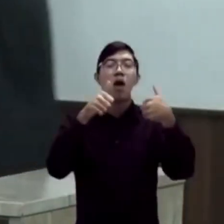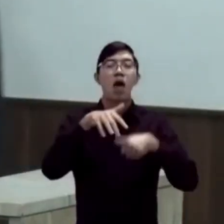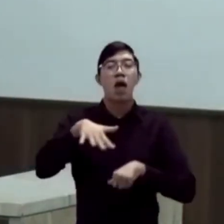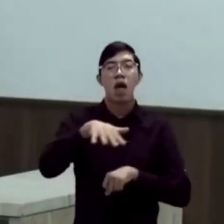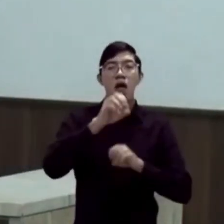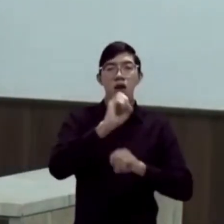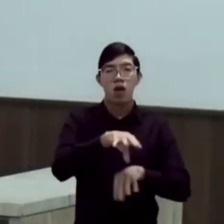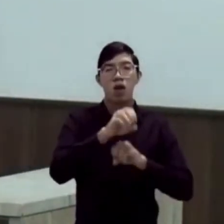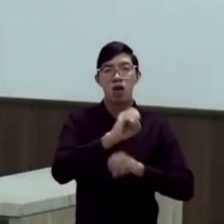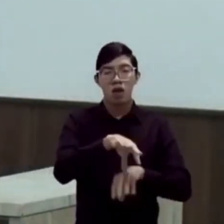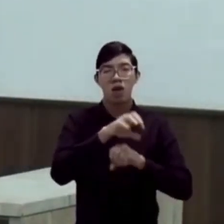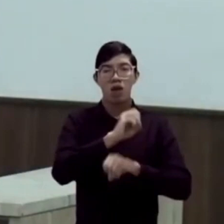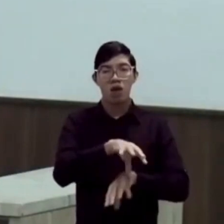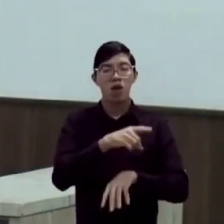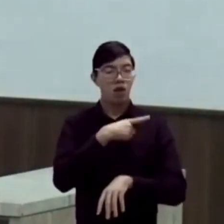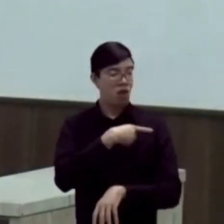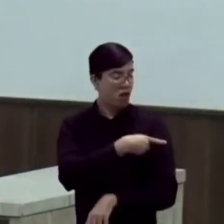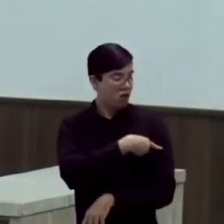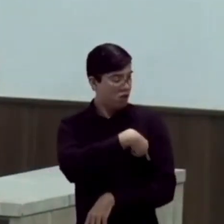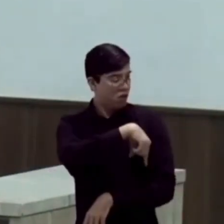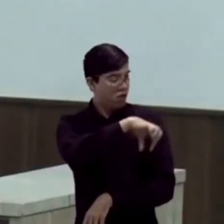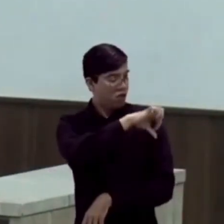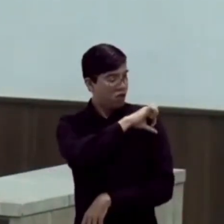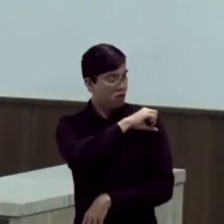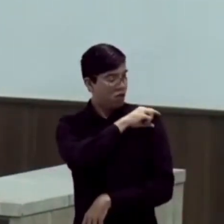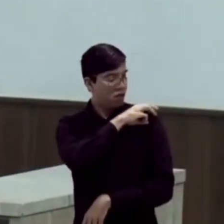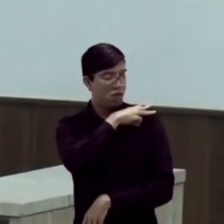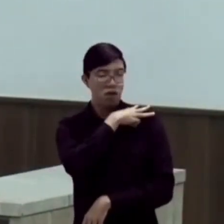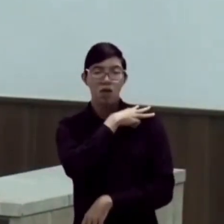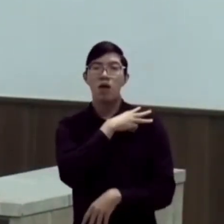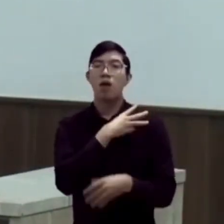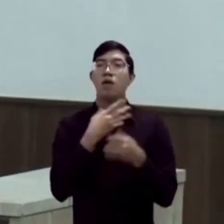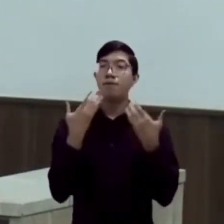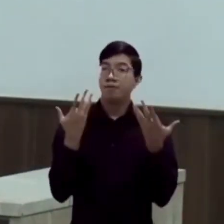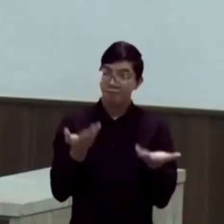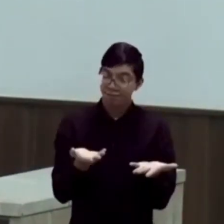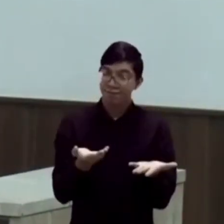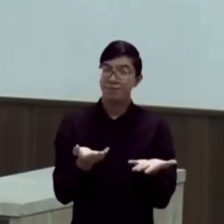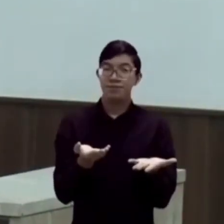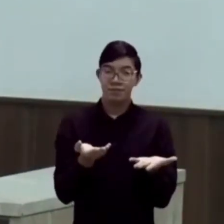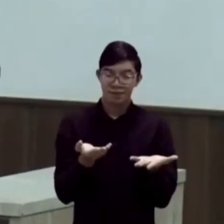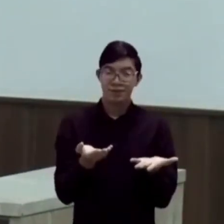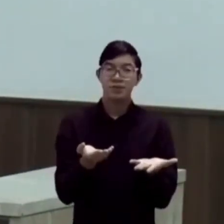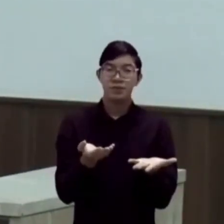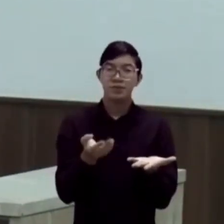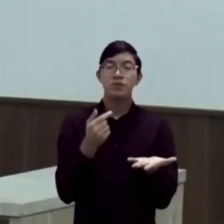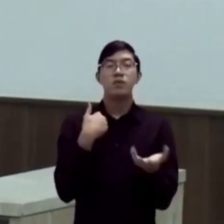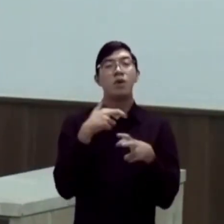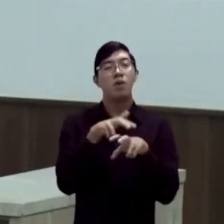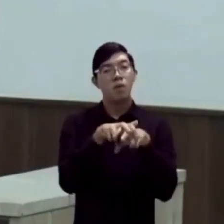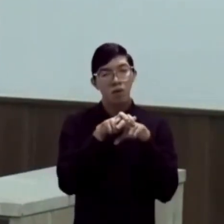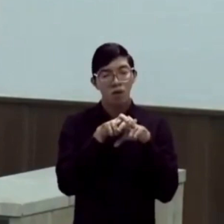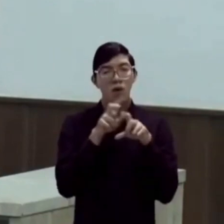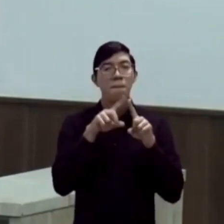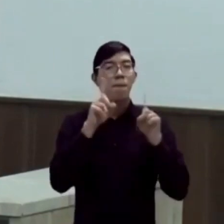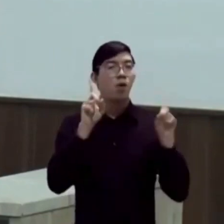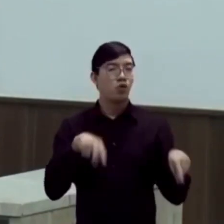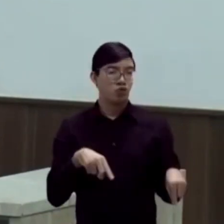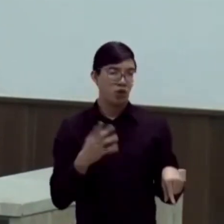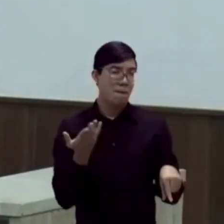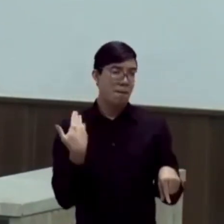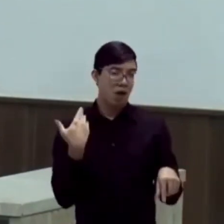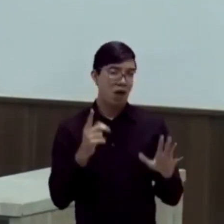educação básica. É um projeto que há muito tempo eu venho tratando aqui na casa. Inicialmente começamos com um projeto de